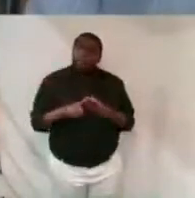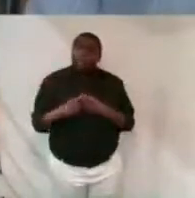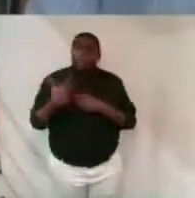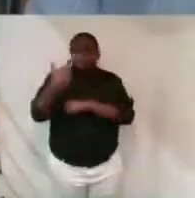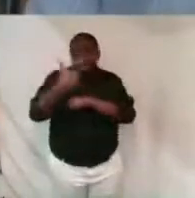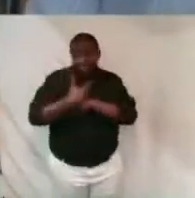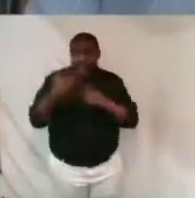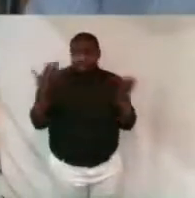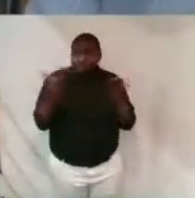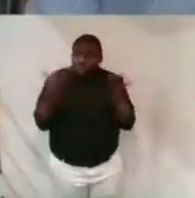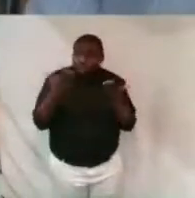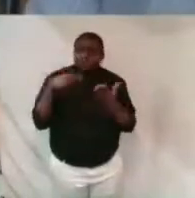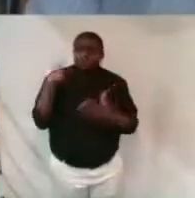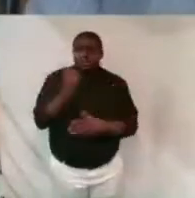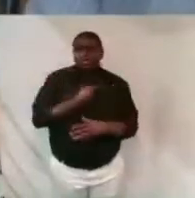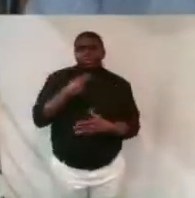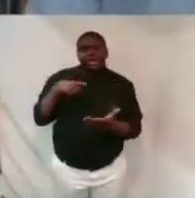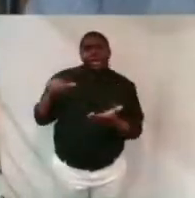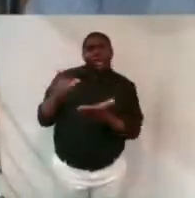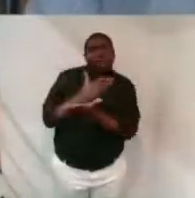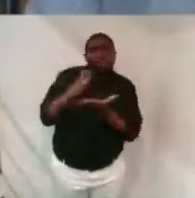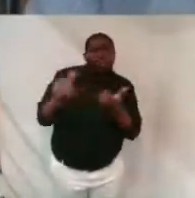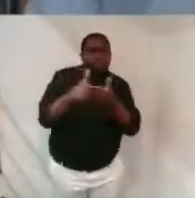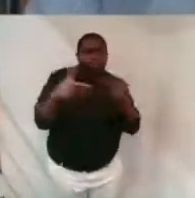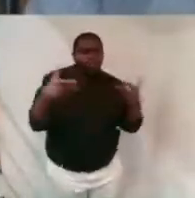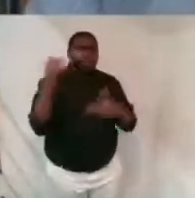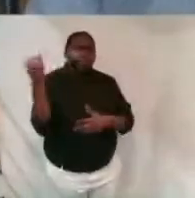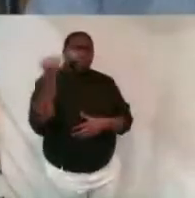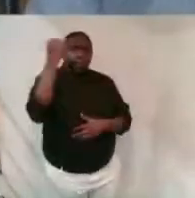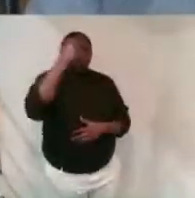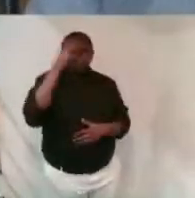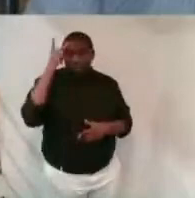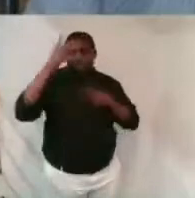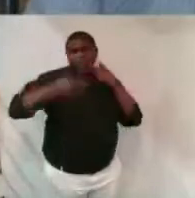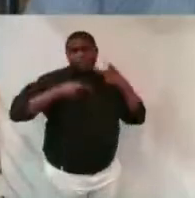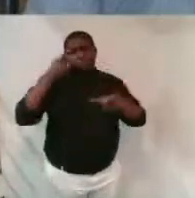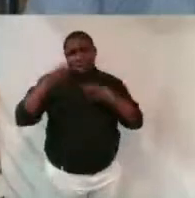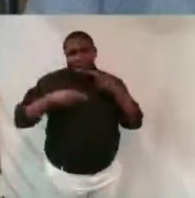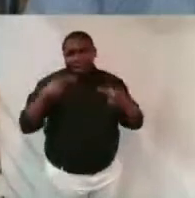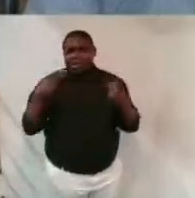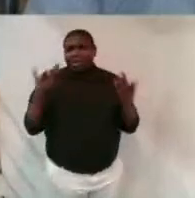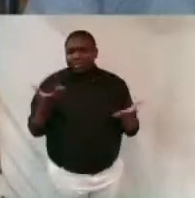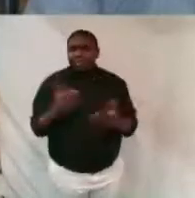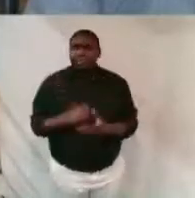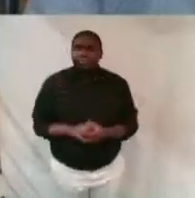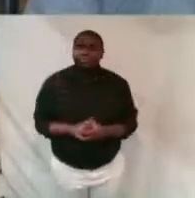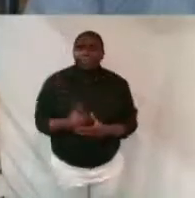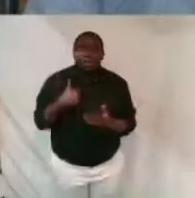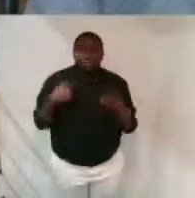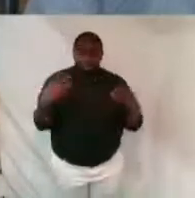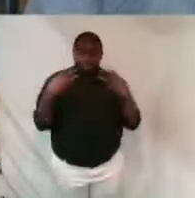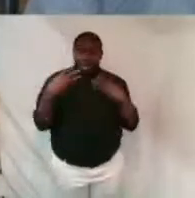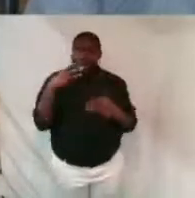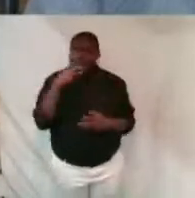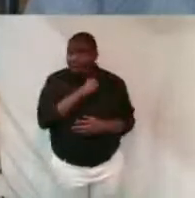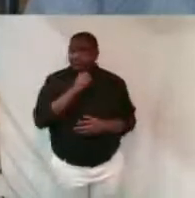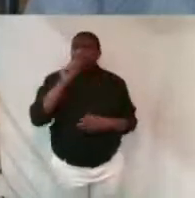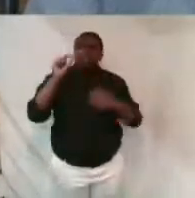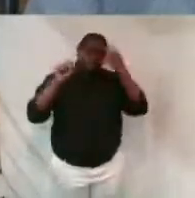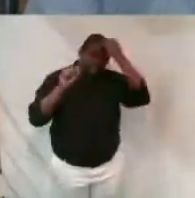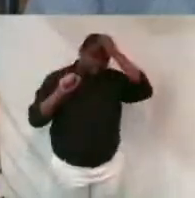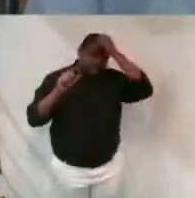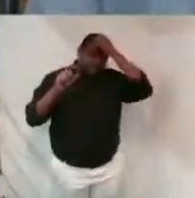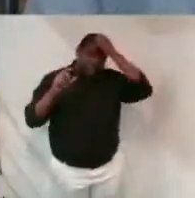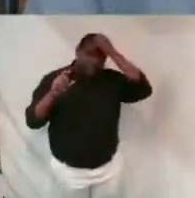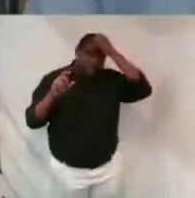evento de hoje, porque a gente traz também alguns esclarecimentos importantes com essas falas, né? E o que me chamou a atenção rapidamente só na fala do Dr. Juliano, essa questão